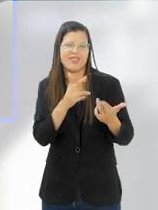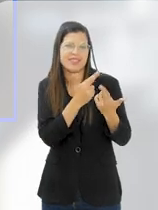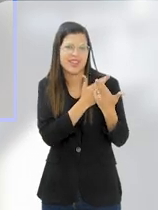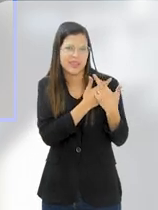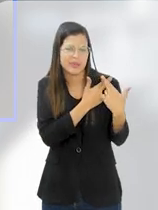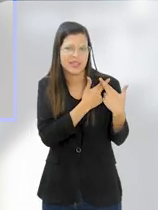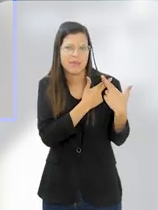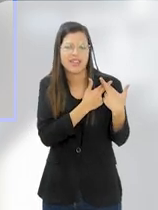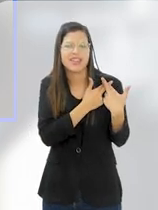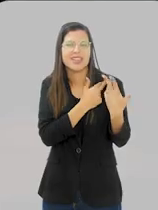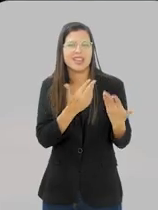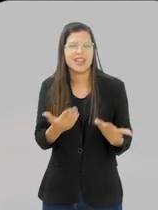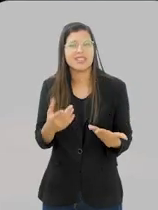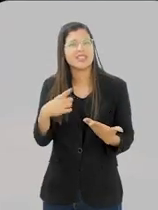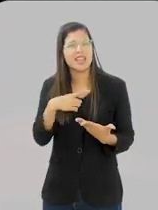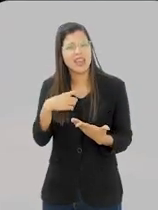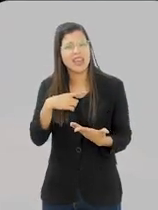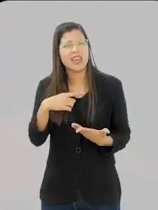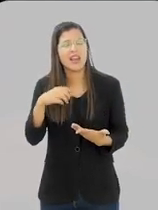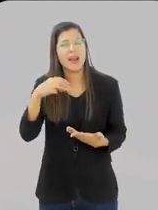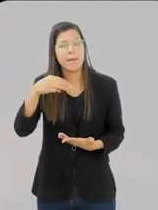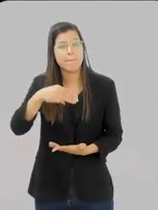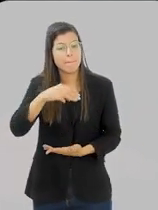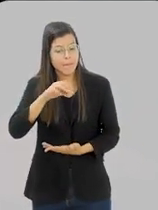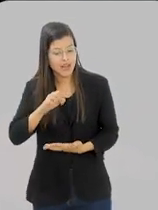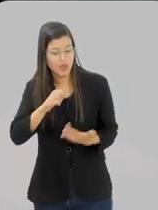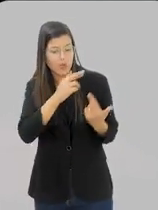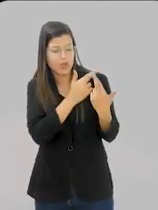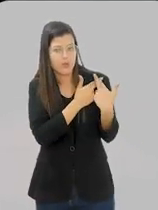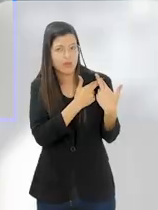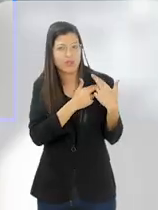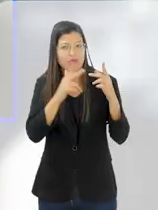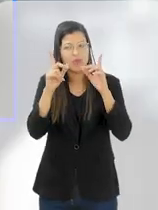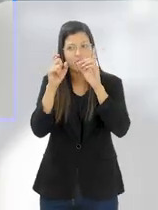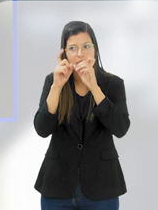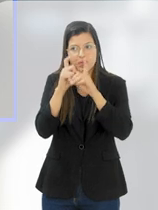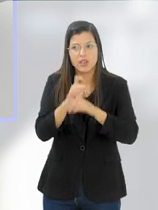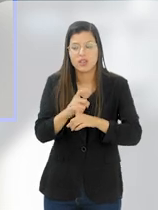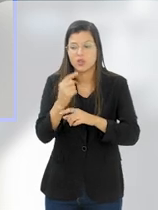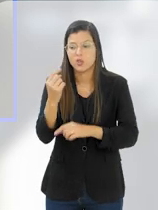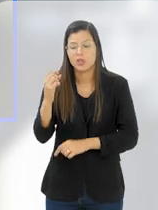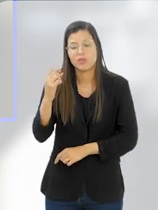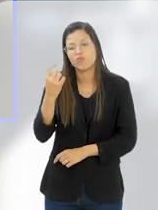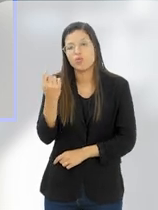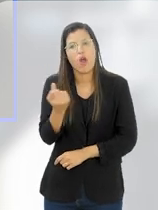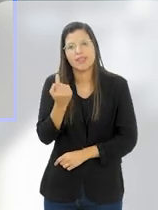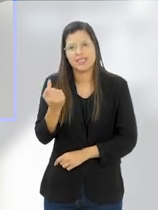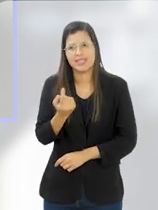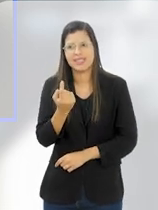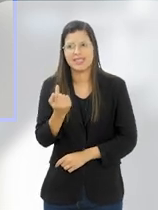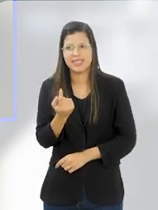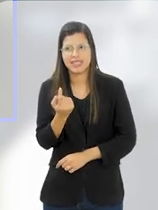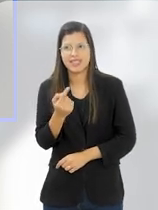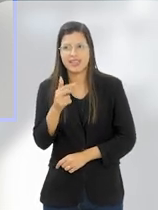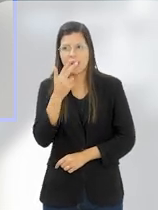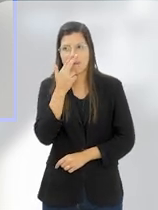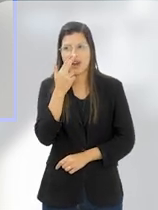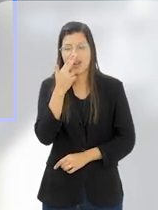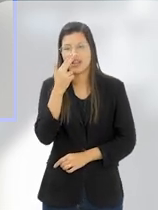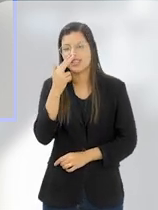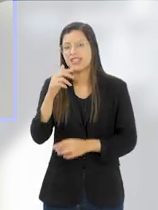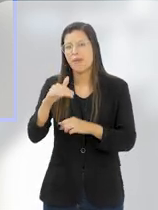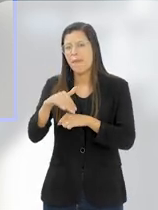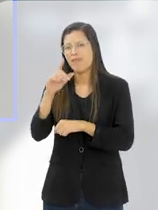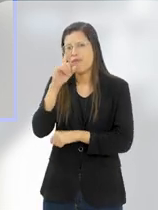mães, sobretudo mães sobrecarregadas, solo, vão ter muita dificuldade em enfrentar sozinhas esse cenário, né? É um lugar mais vulnerável